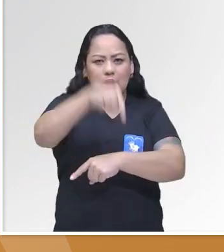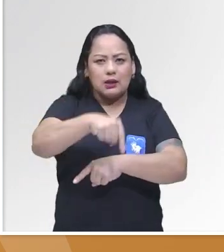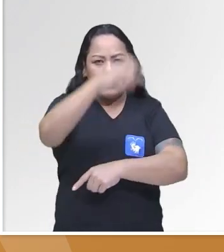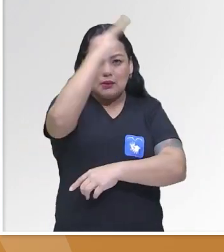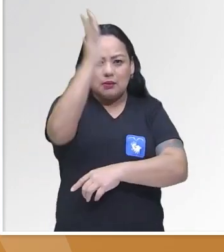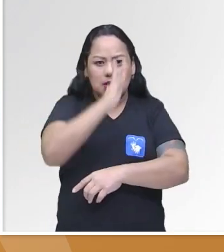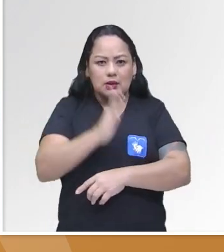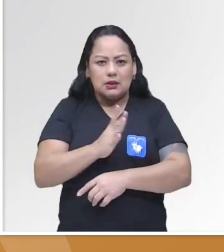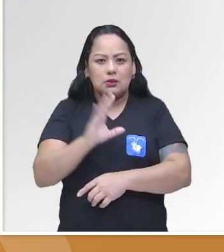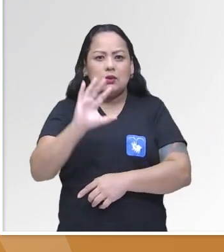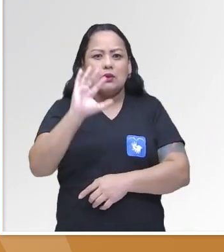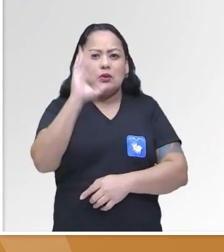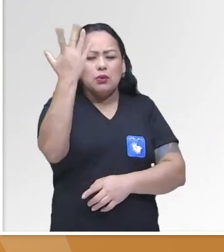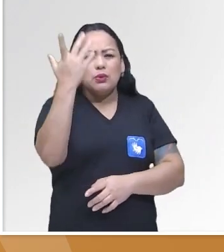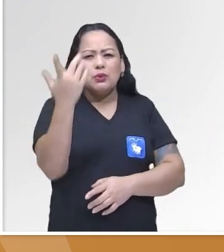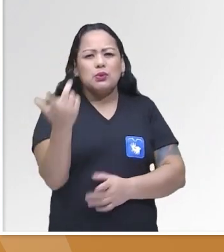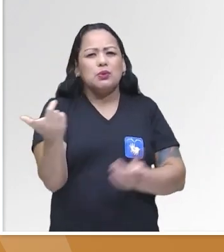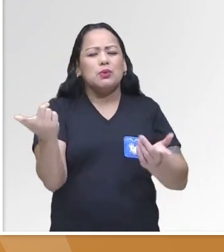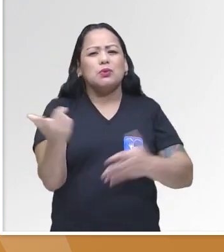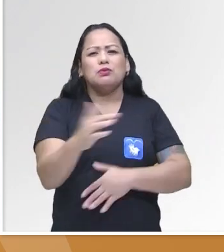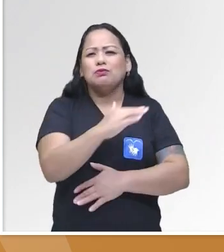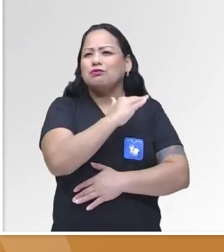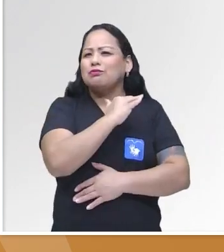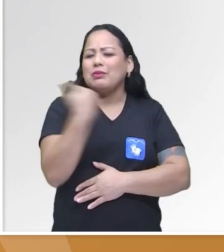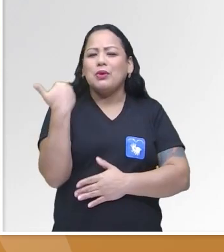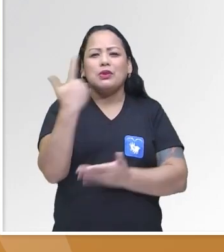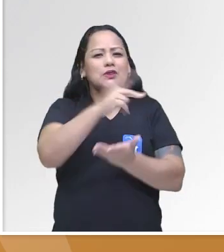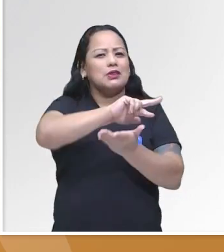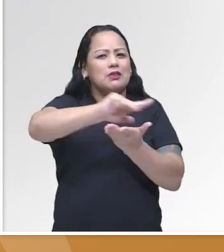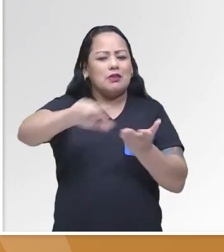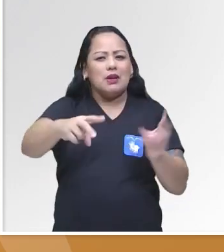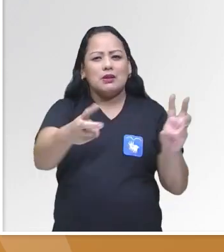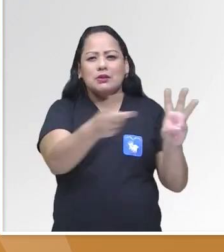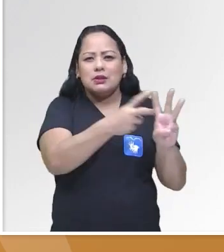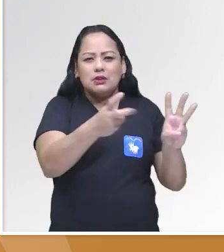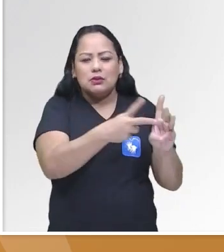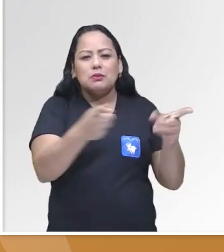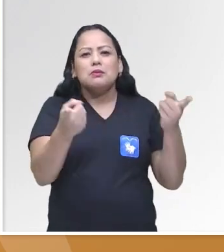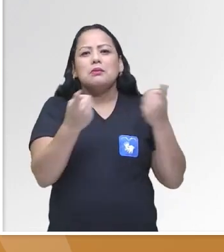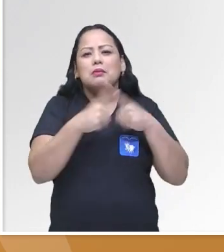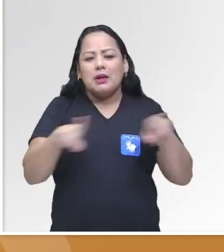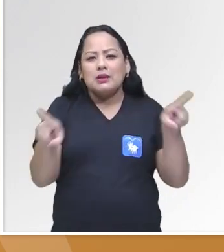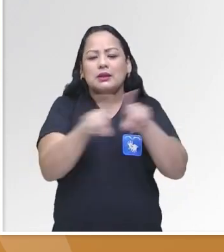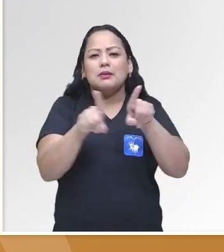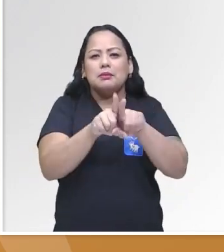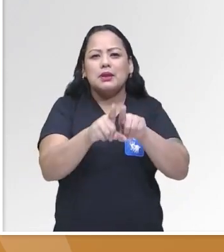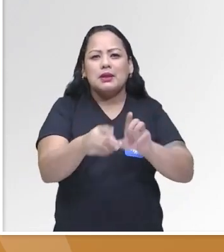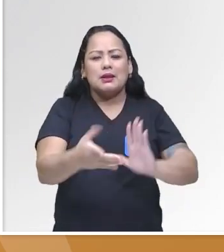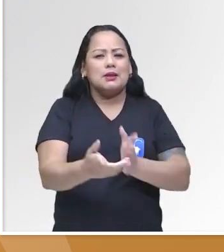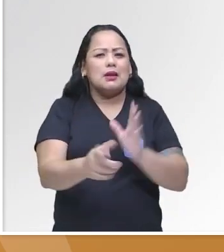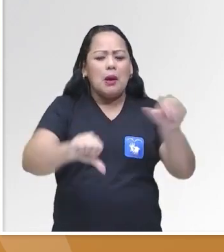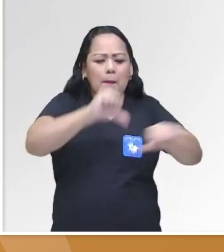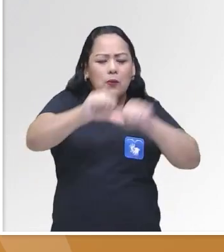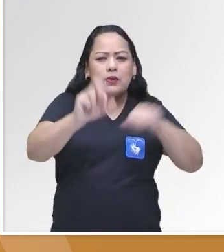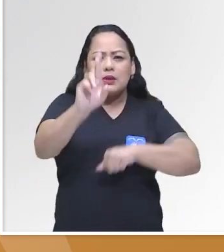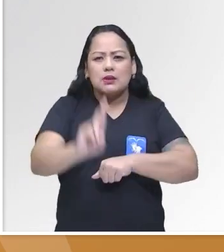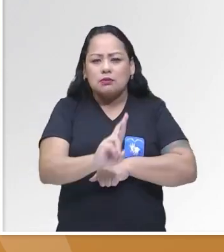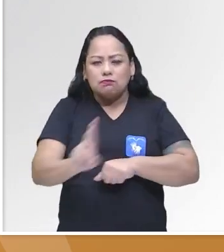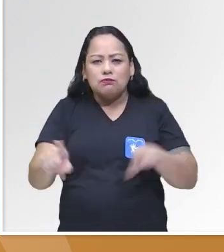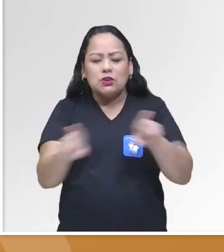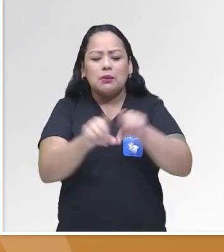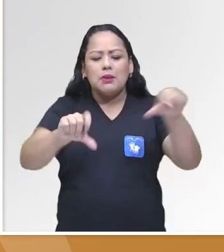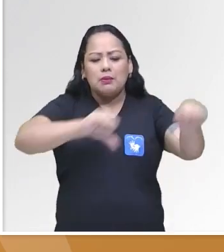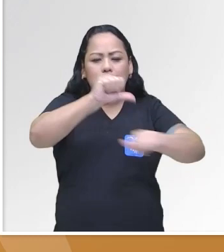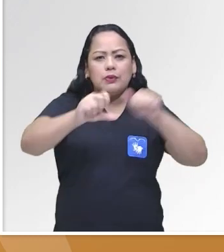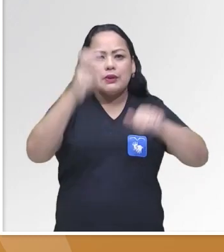isso causou o extermínio, não só o extermínio dos grupos, mas também da sua religião e da sua cultura. E